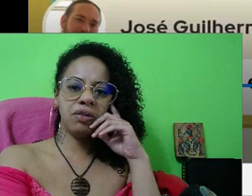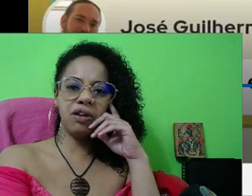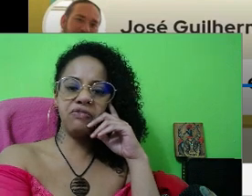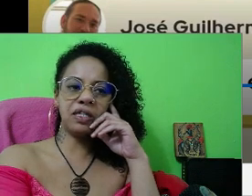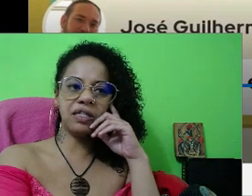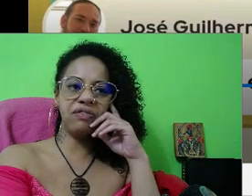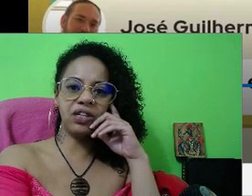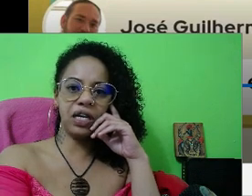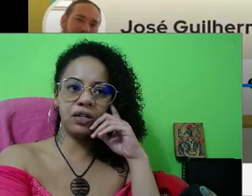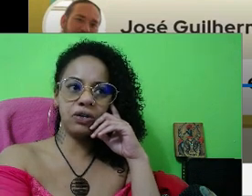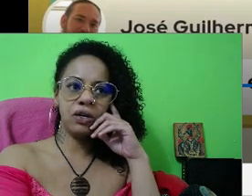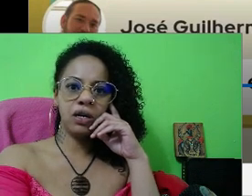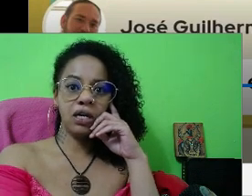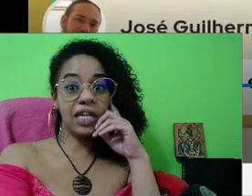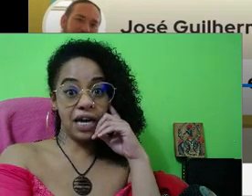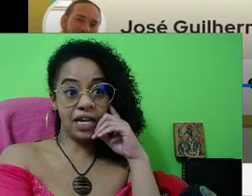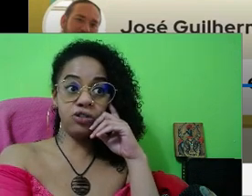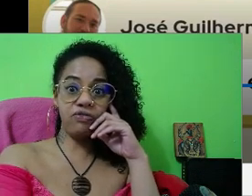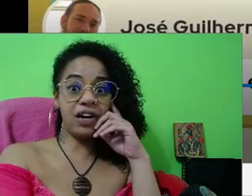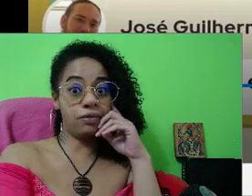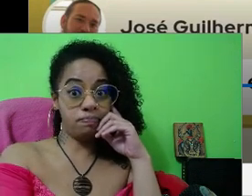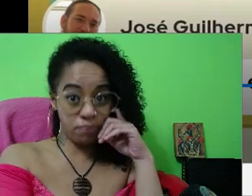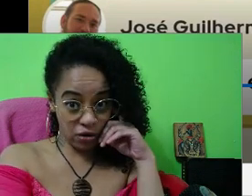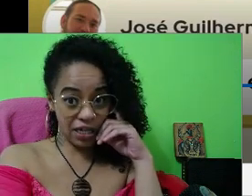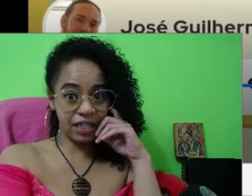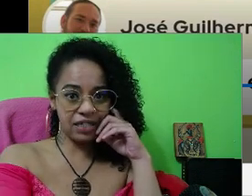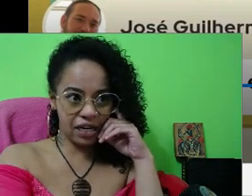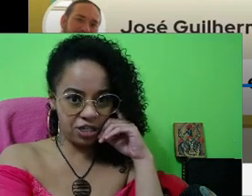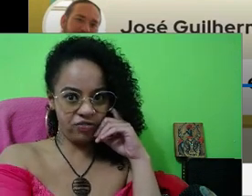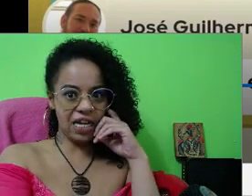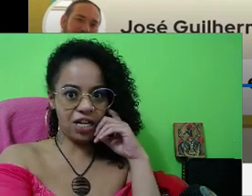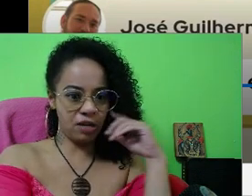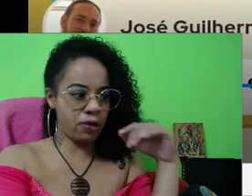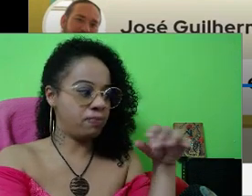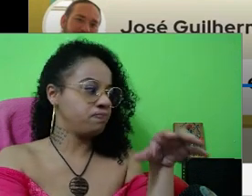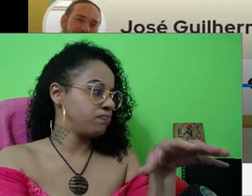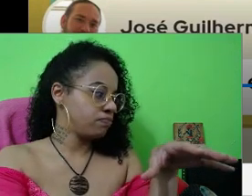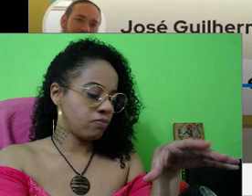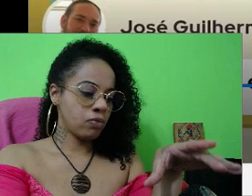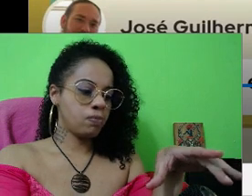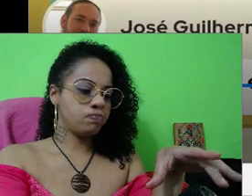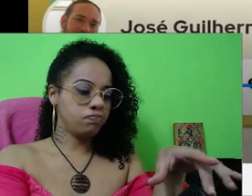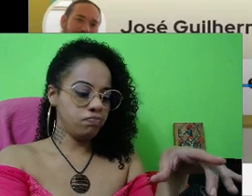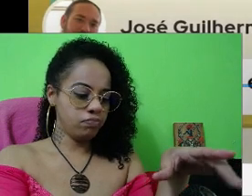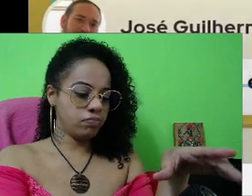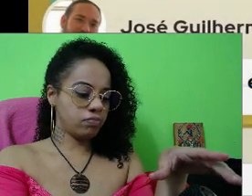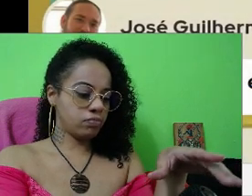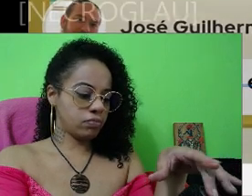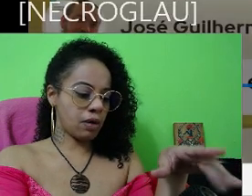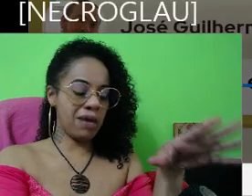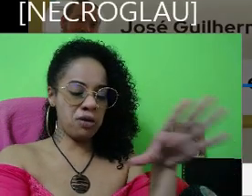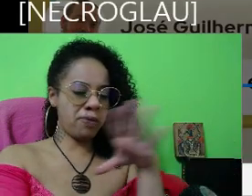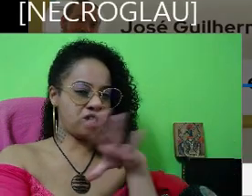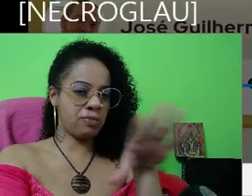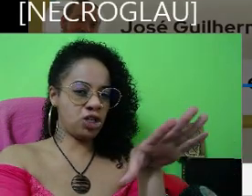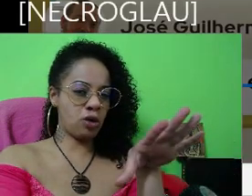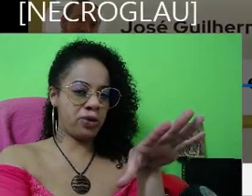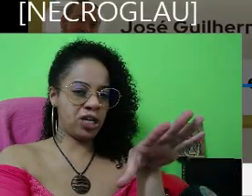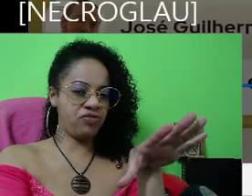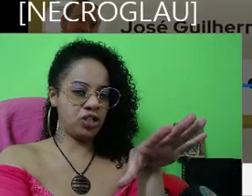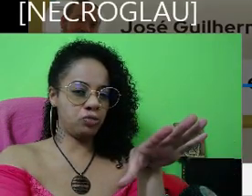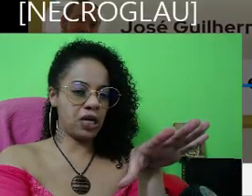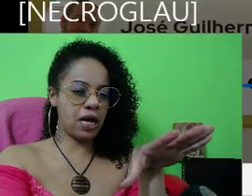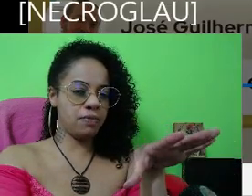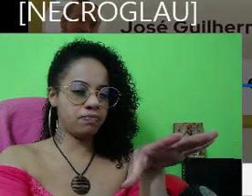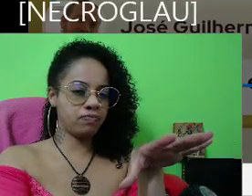não vi vocês defendendo E aí onde eu falo que seletividade hein meu mentira mas não pode chamar